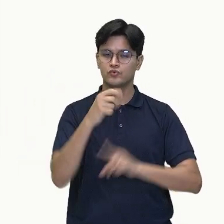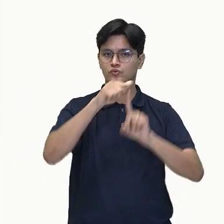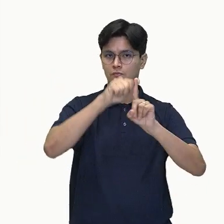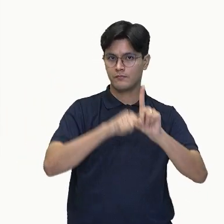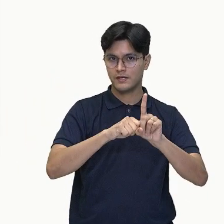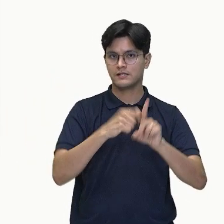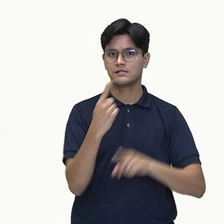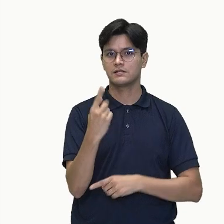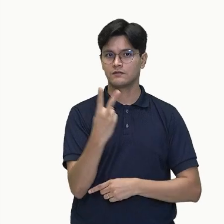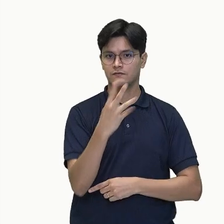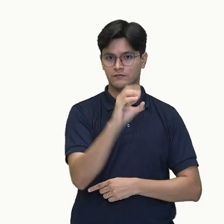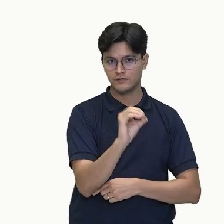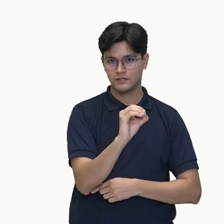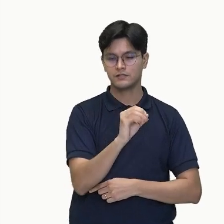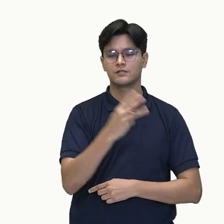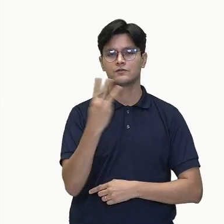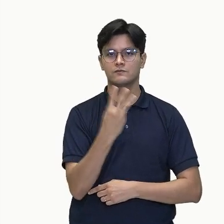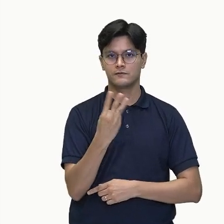mês, R$